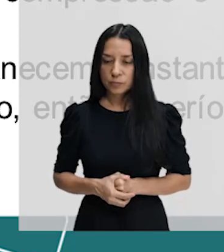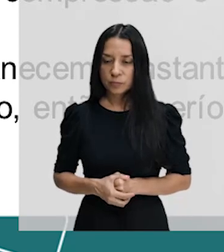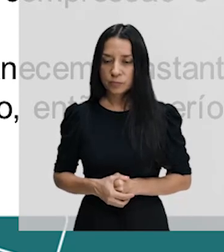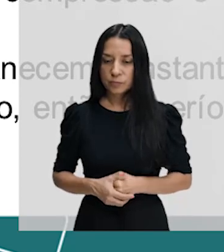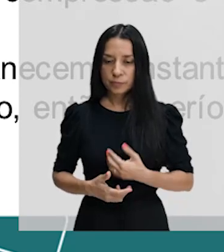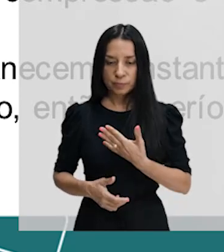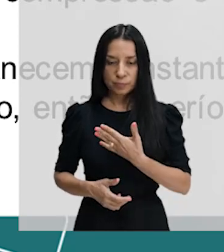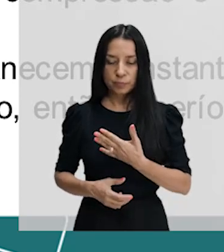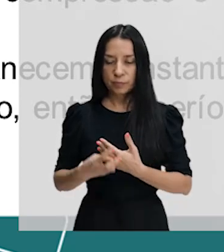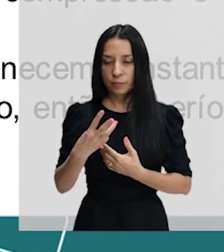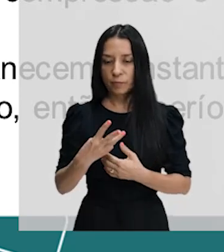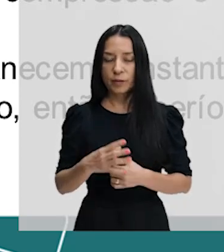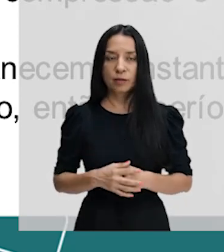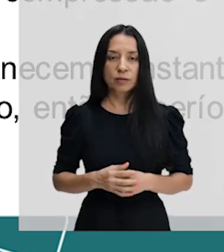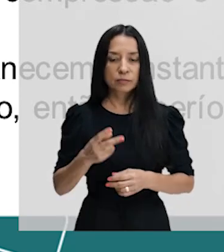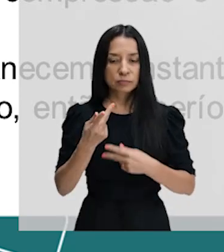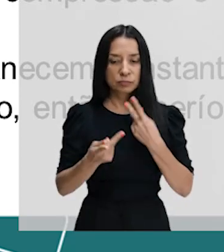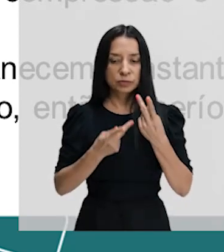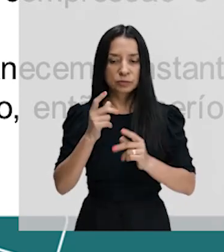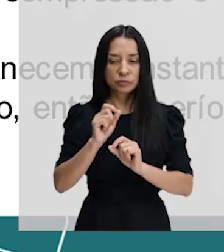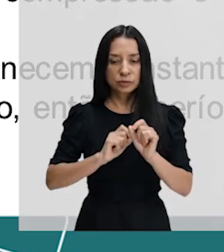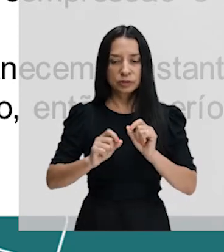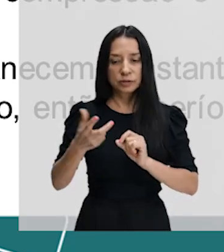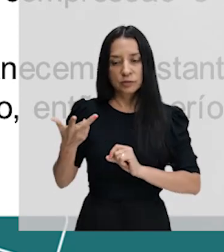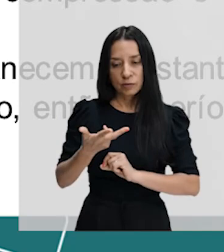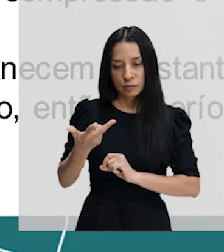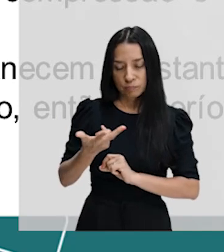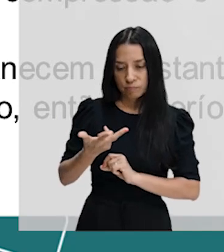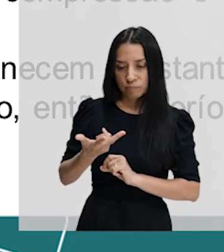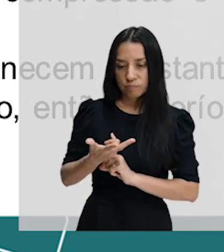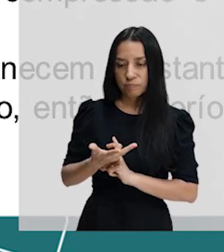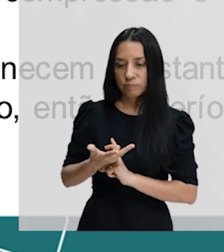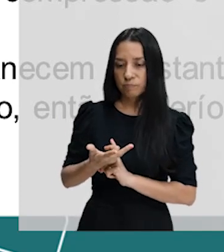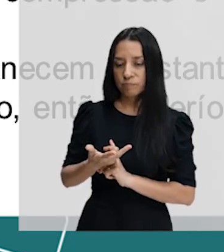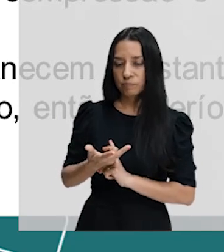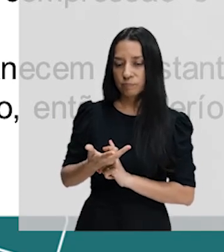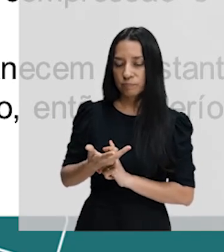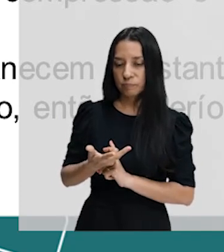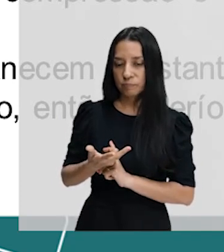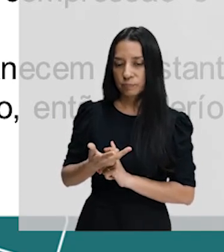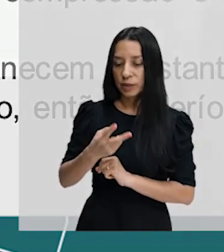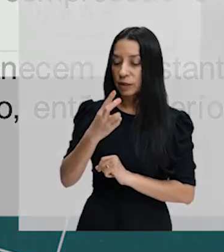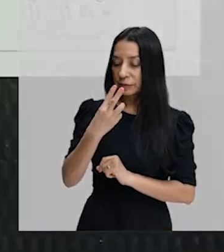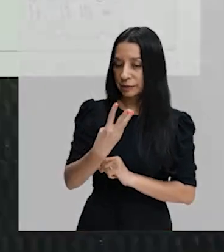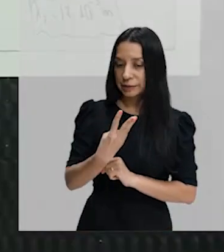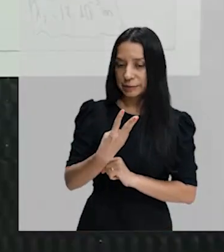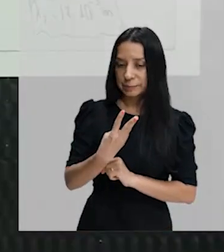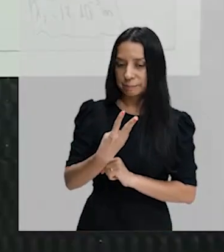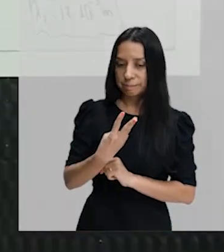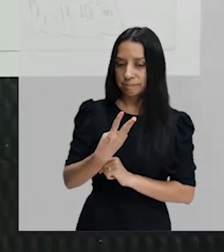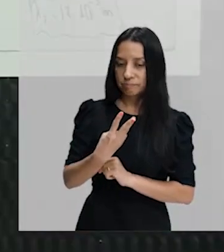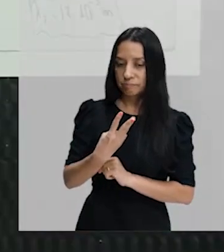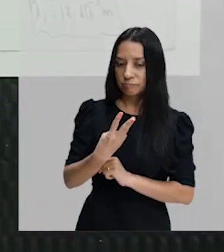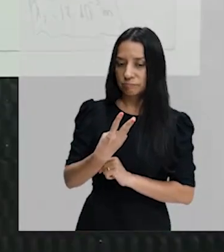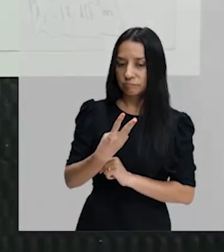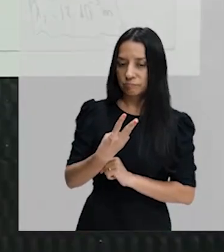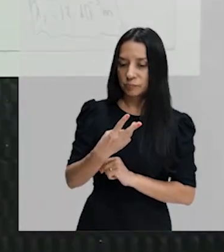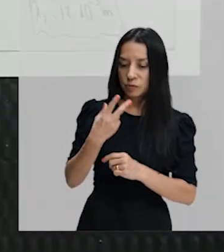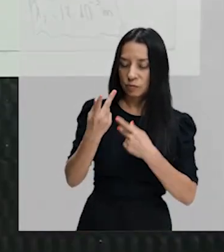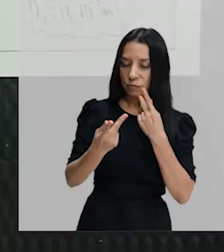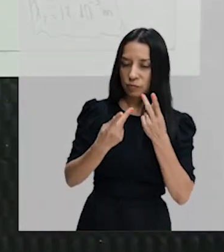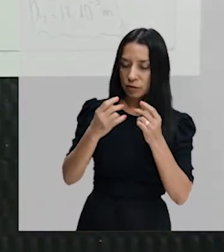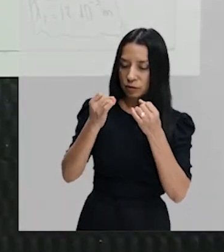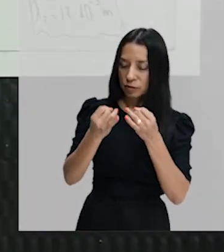identificar isso aqui ó então ele é o seguinte Ele disse que as velocidades botar aqui para três ele afirma aí ó seguinte